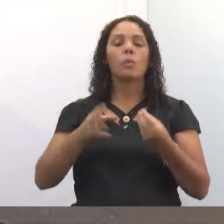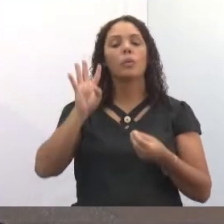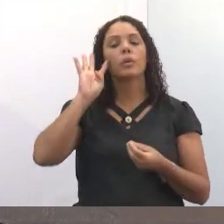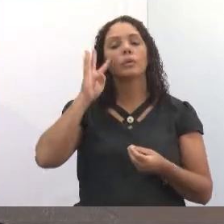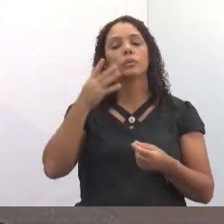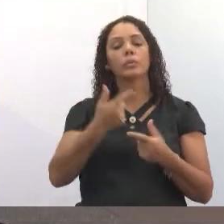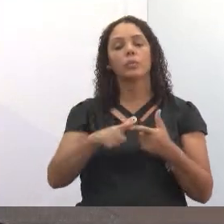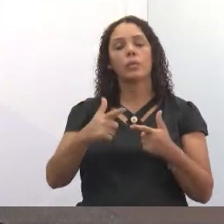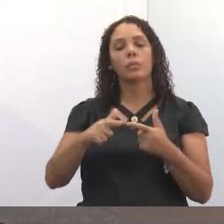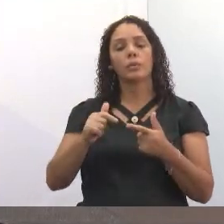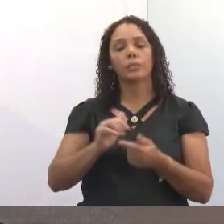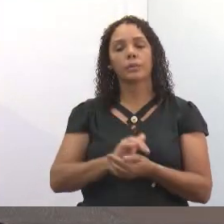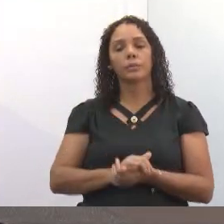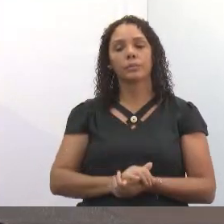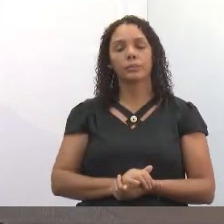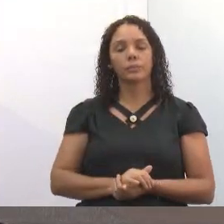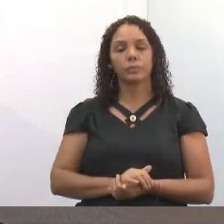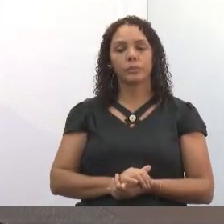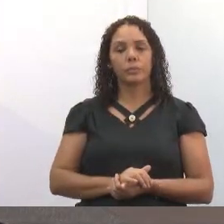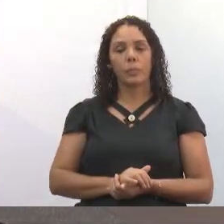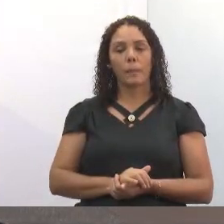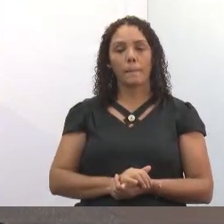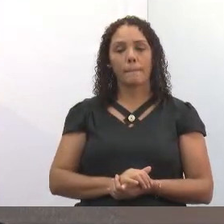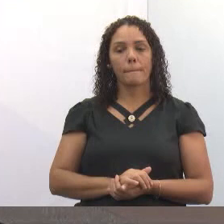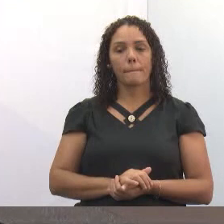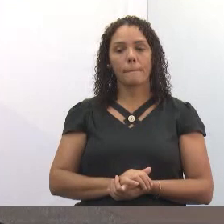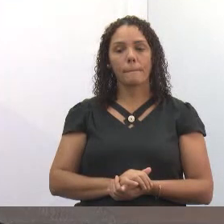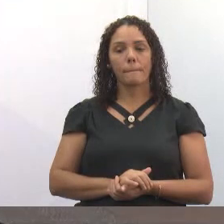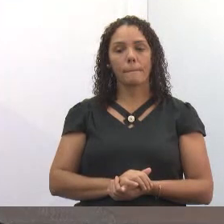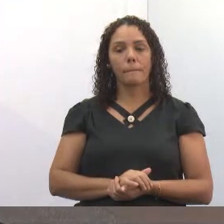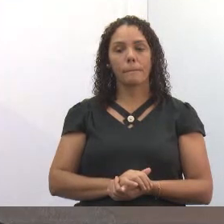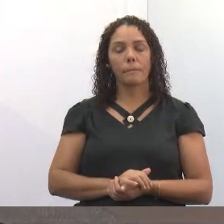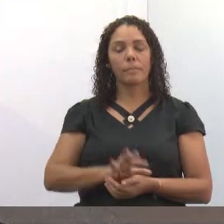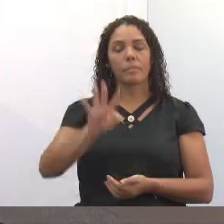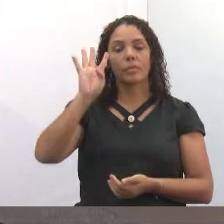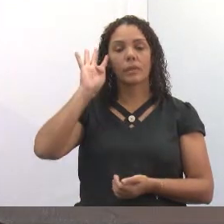serão tomadas para solucionar o problema?